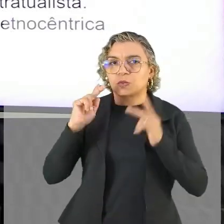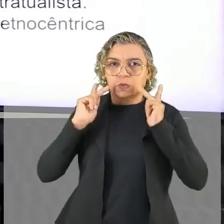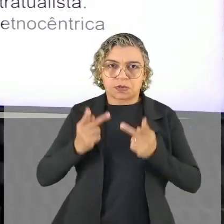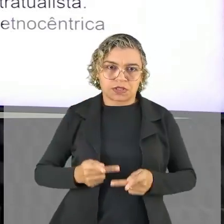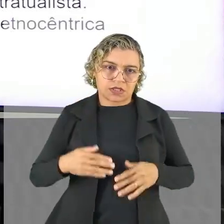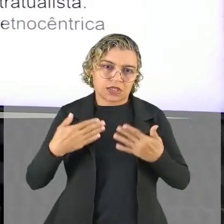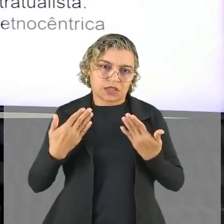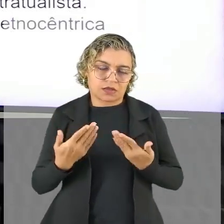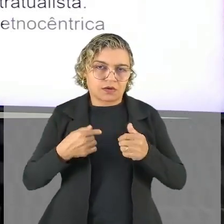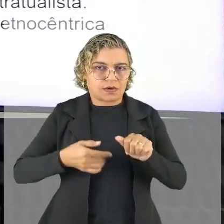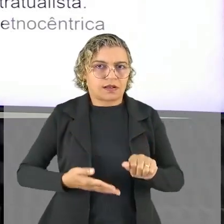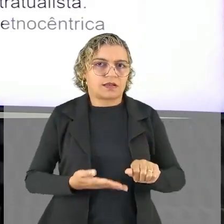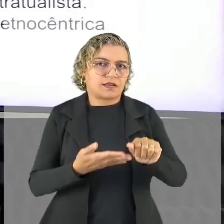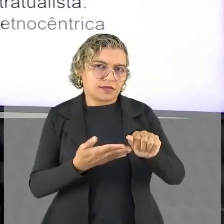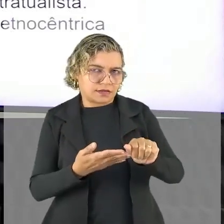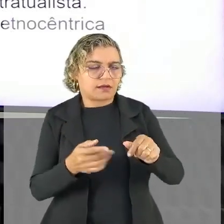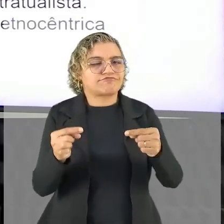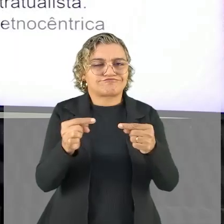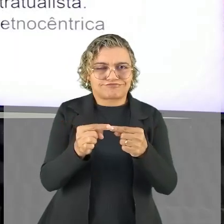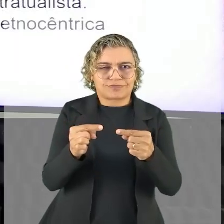é bem adequada ao que pede,